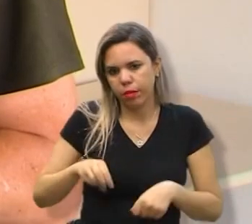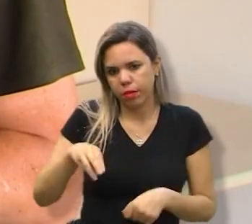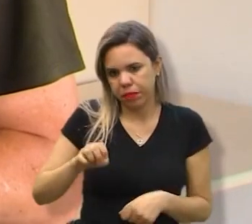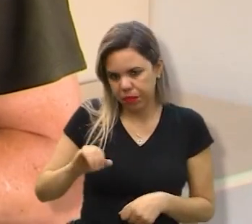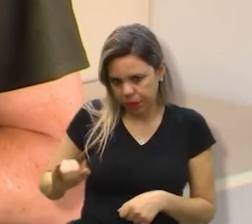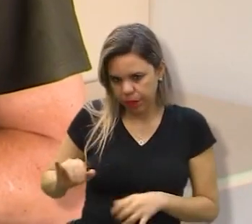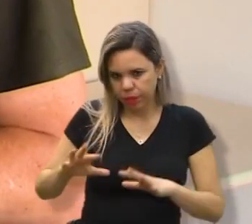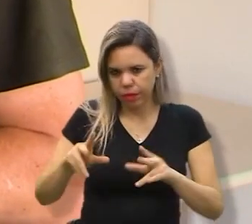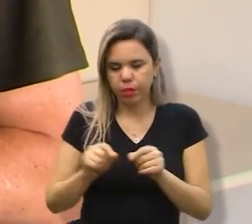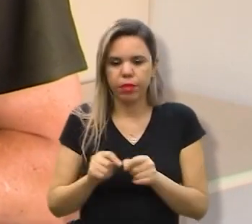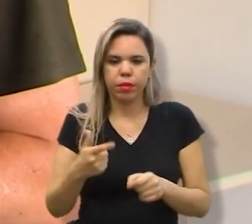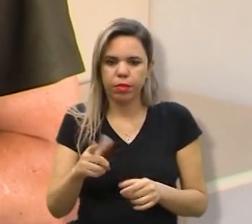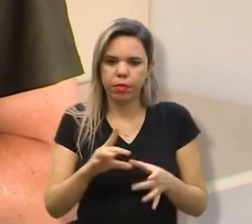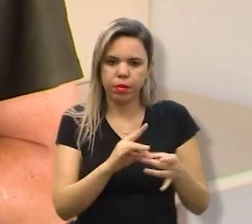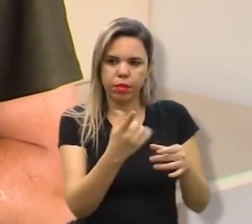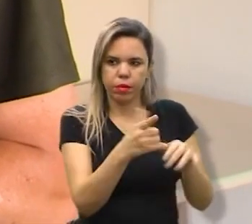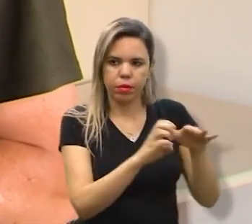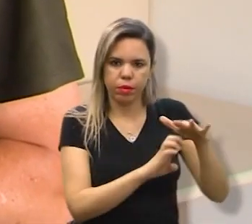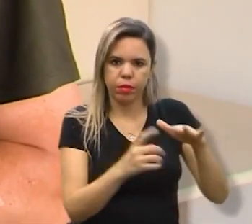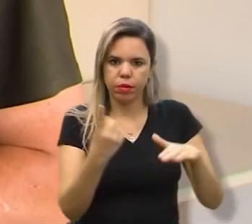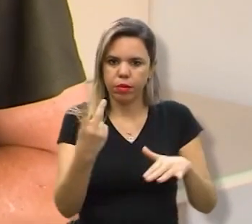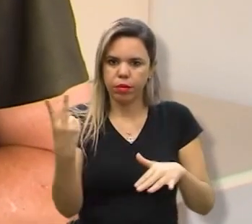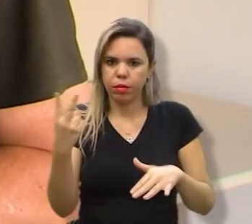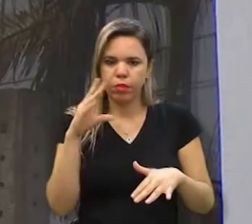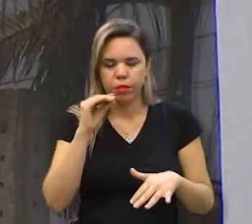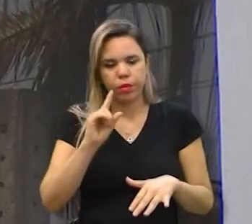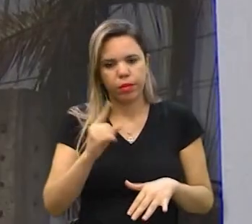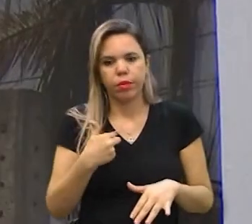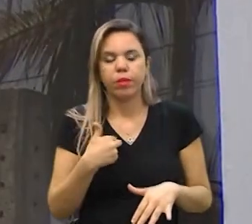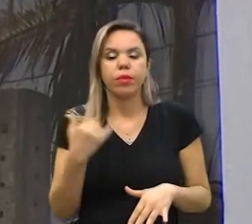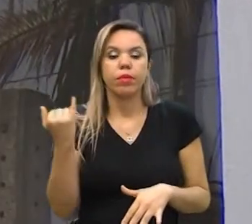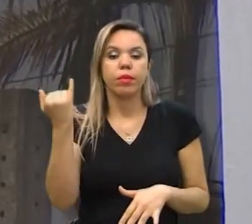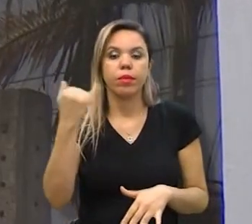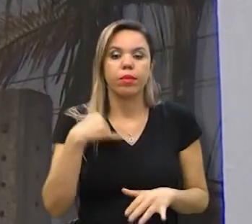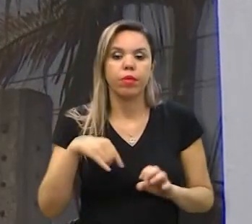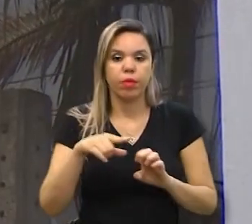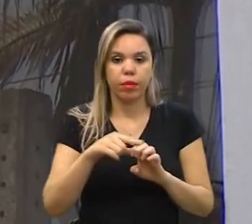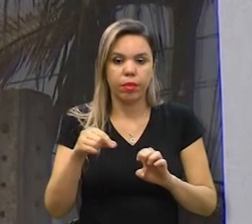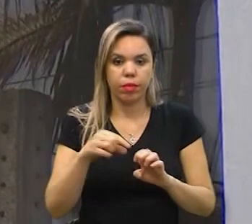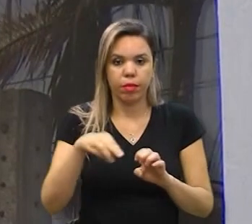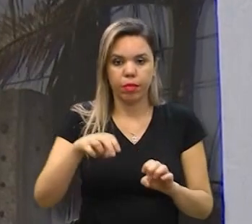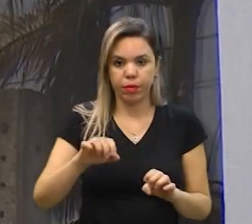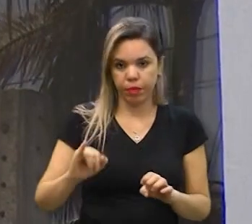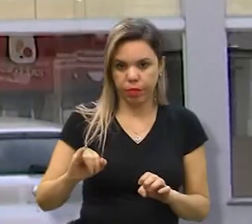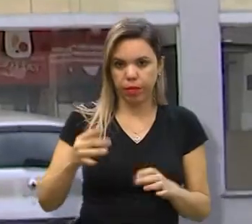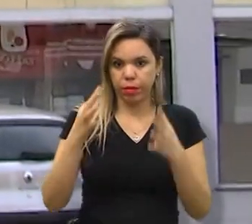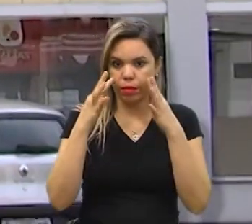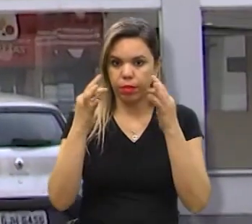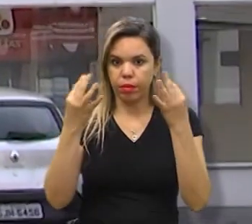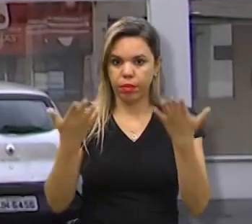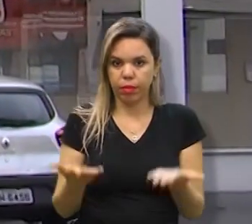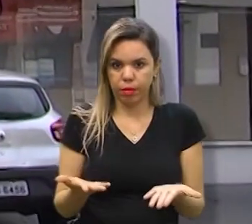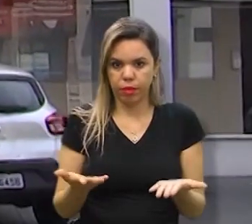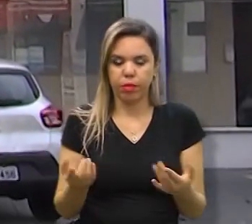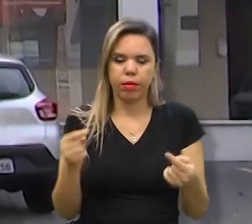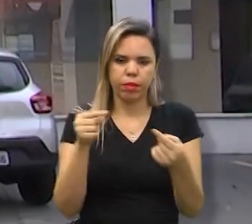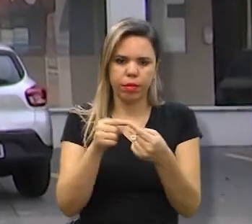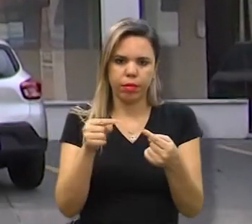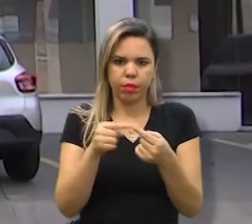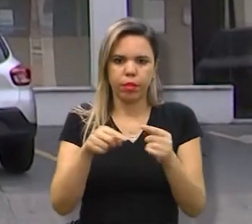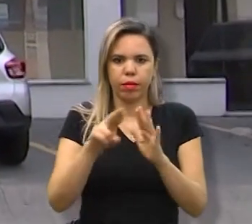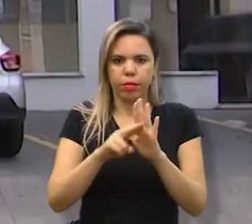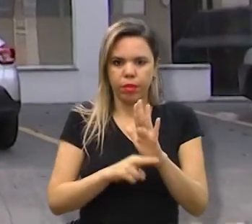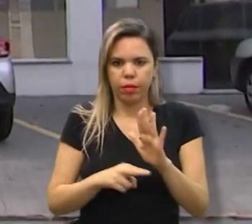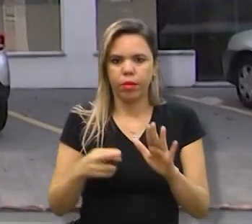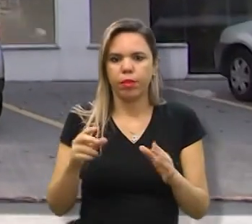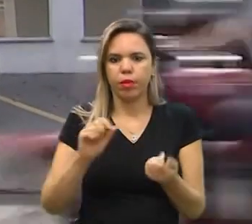que podem ser MEI e não pode ter filial ou mais do que um funcionário. É importante que o microempreendedor fique atento para se